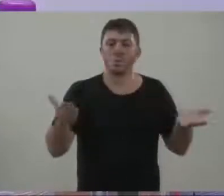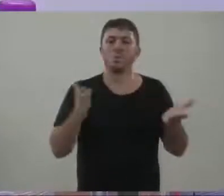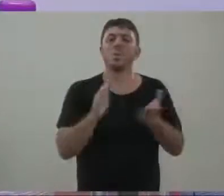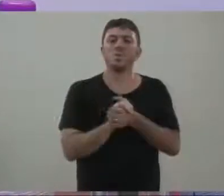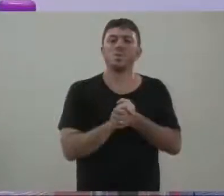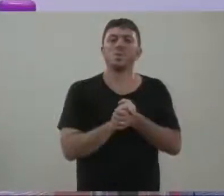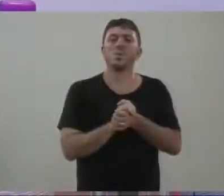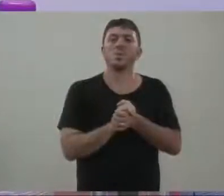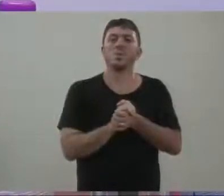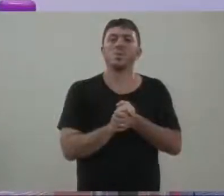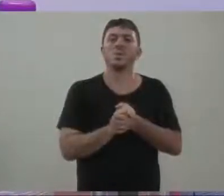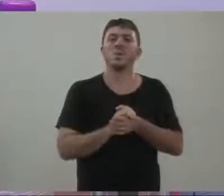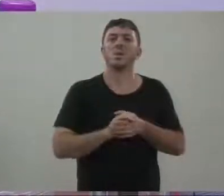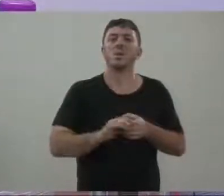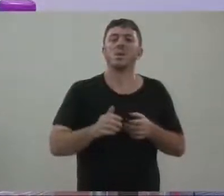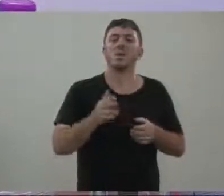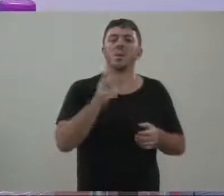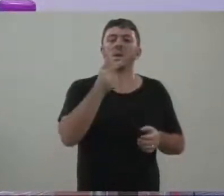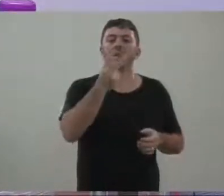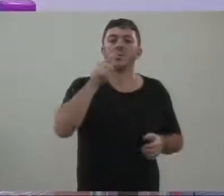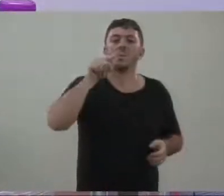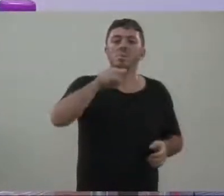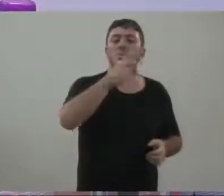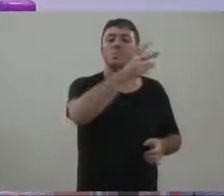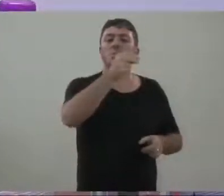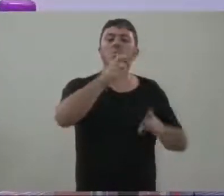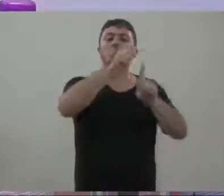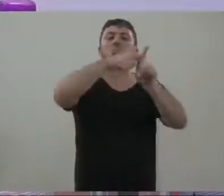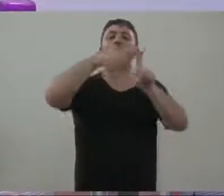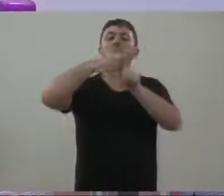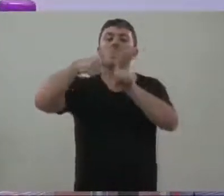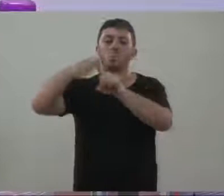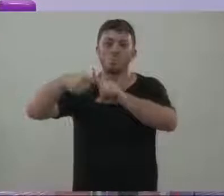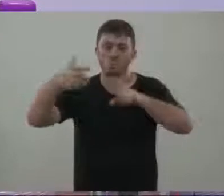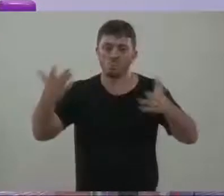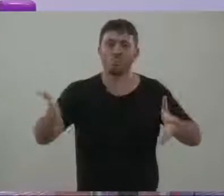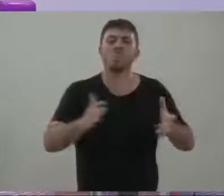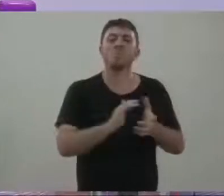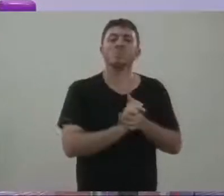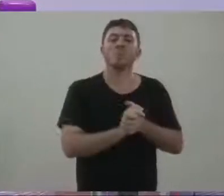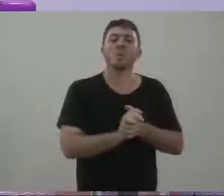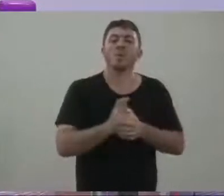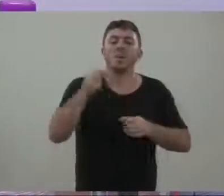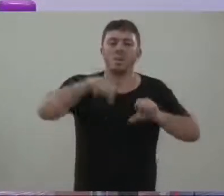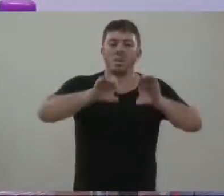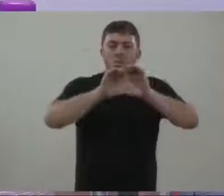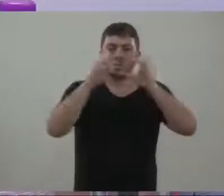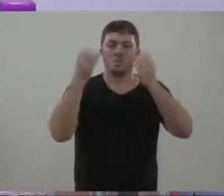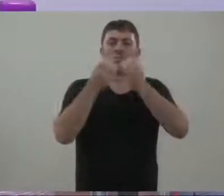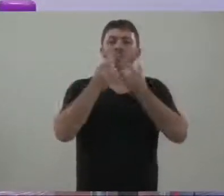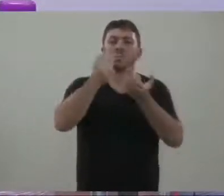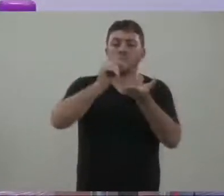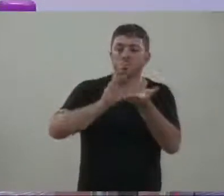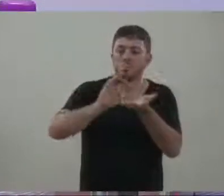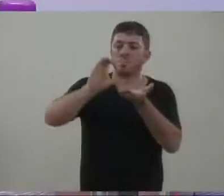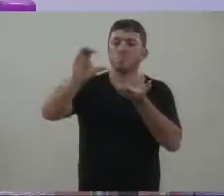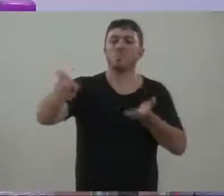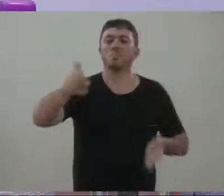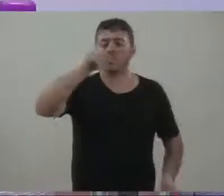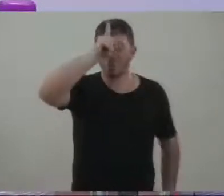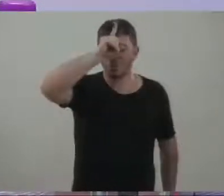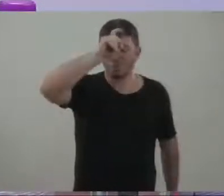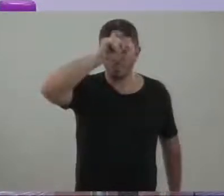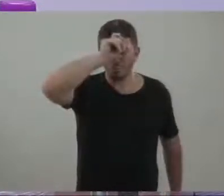são 2.200 mensal que chega, onde a gente, nessa casa, mandamos uma parte para a Santa Casa, onde se diz a